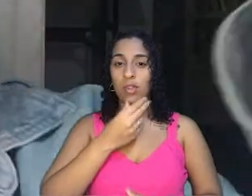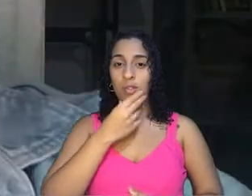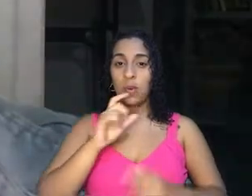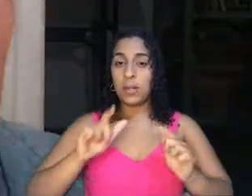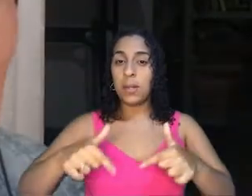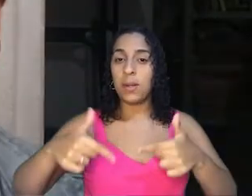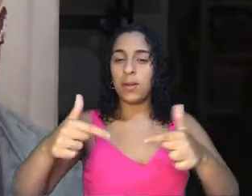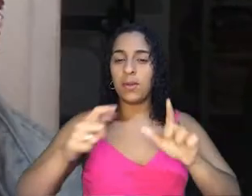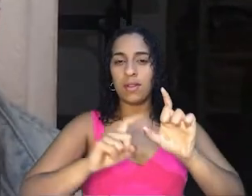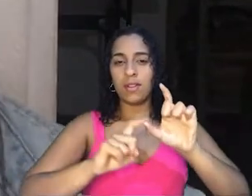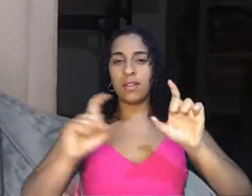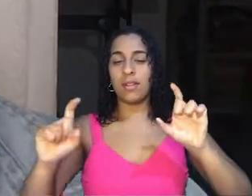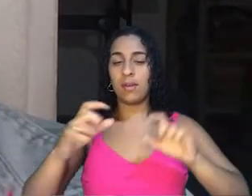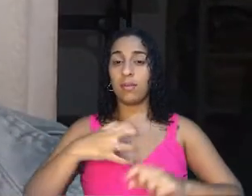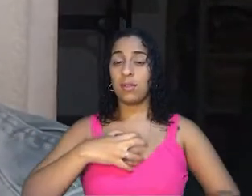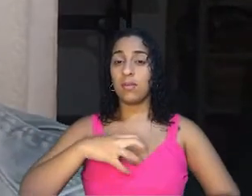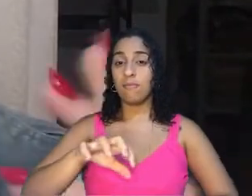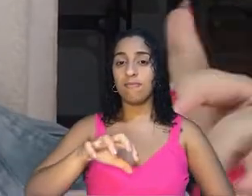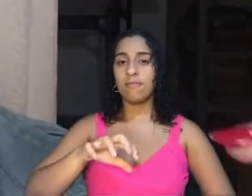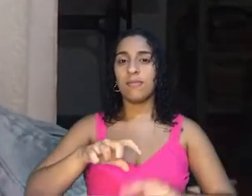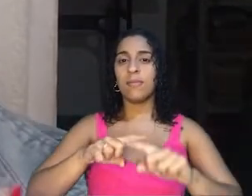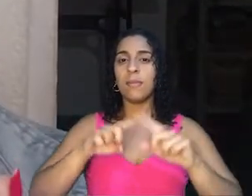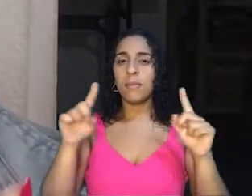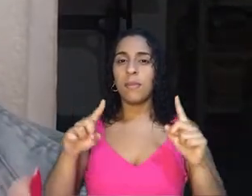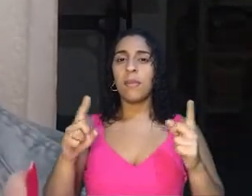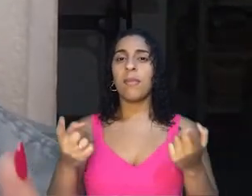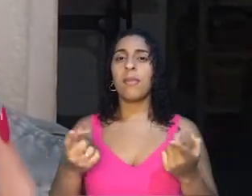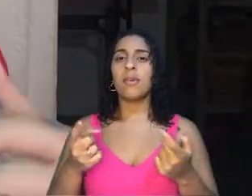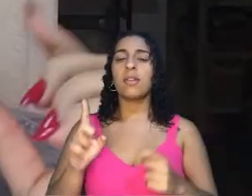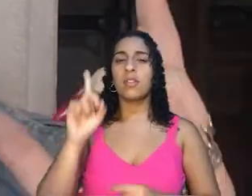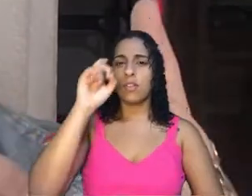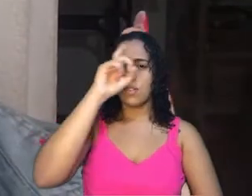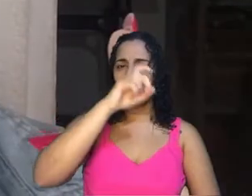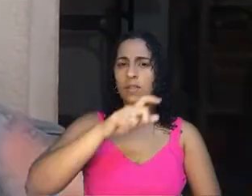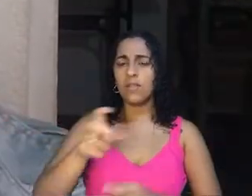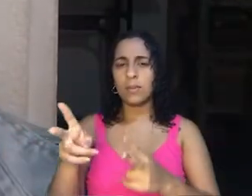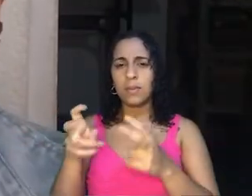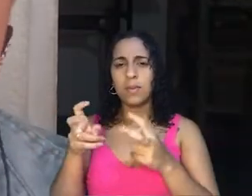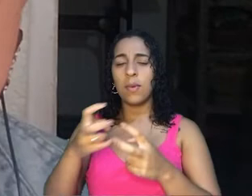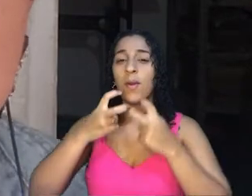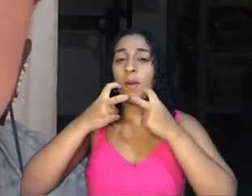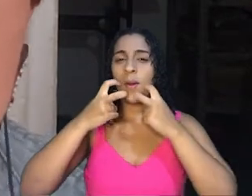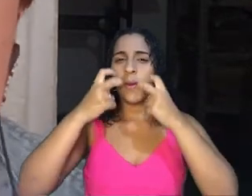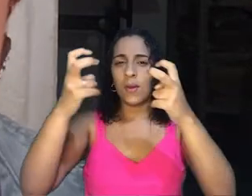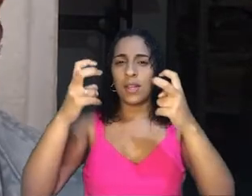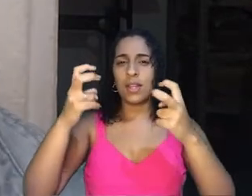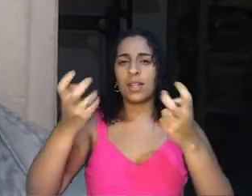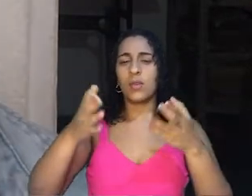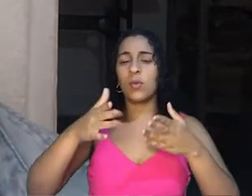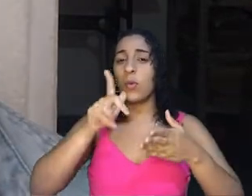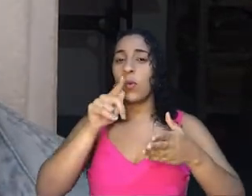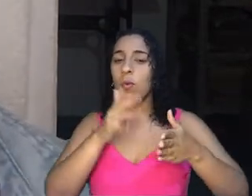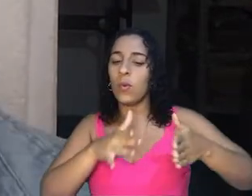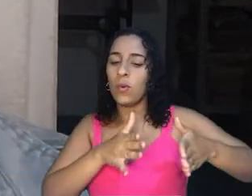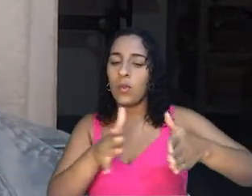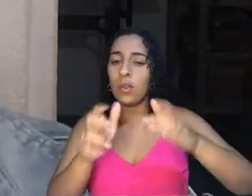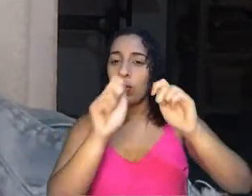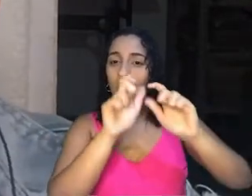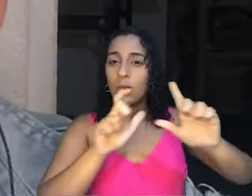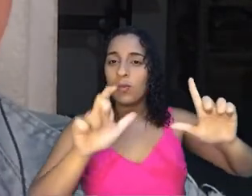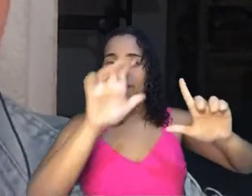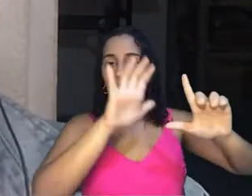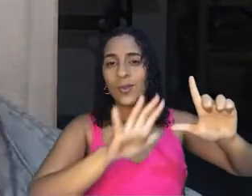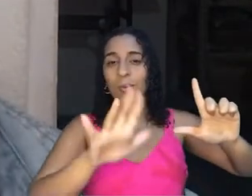aquele fatídico quadro do Pedro Américo e uma história que ficam Imaginário que não aconteceu né daquela